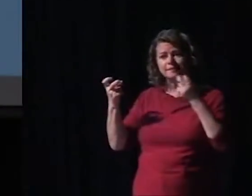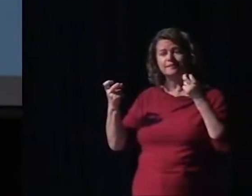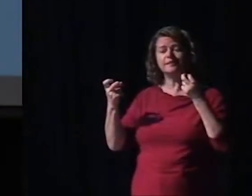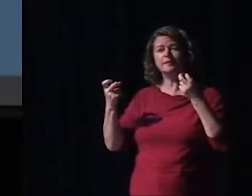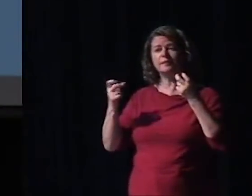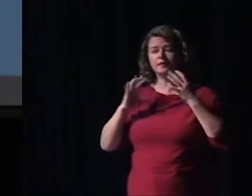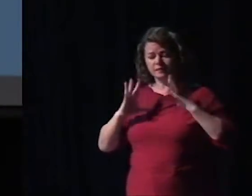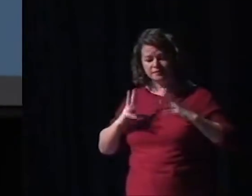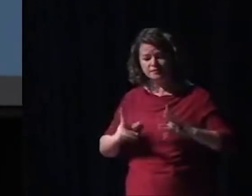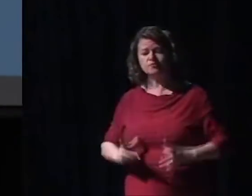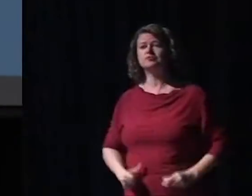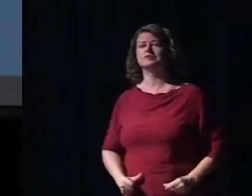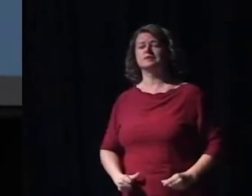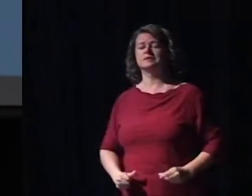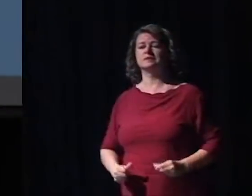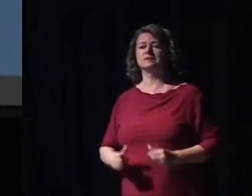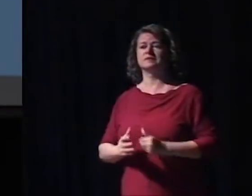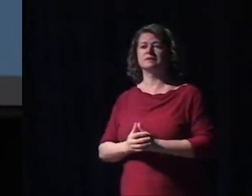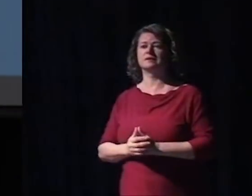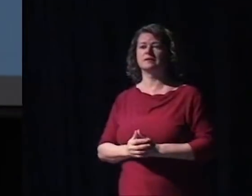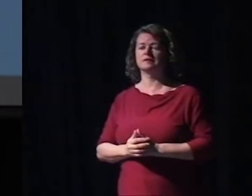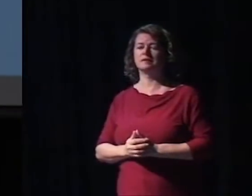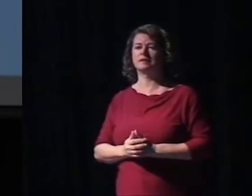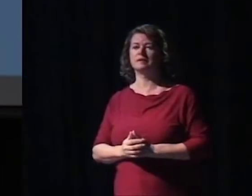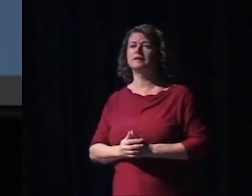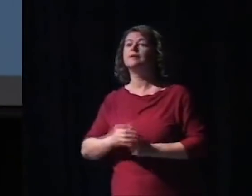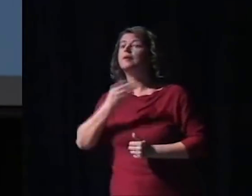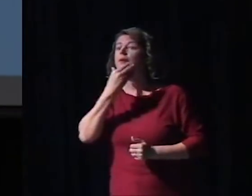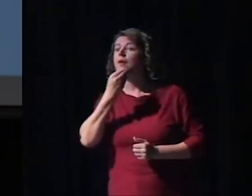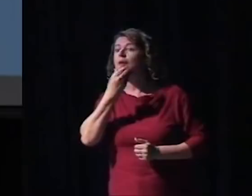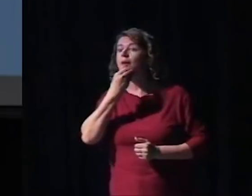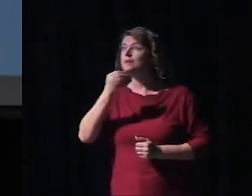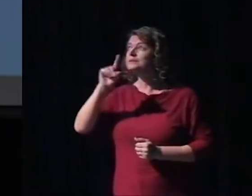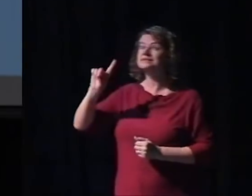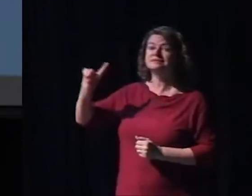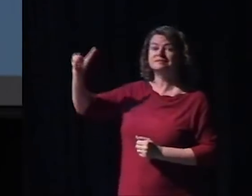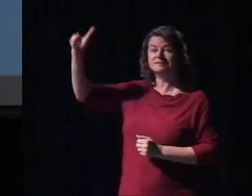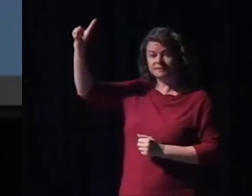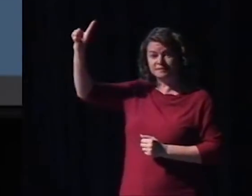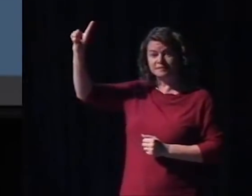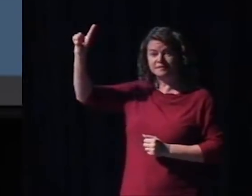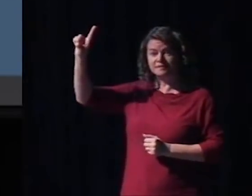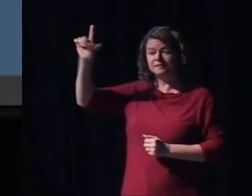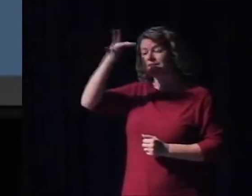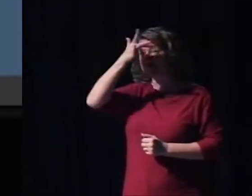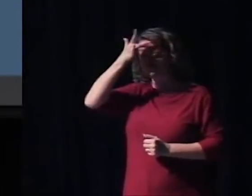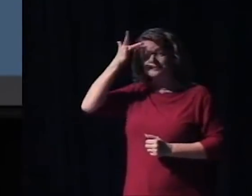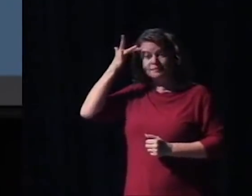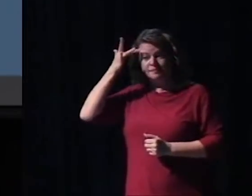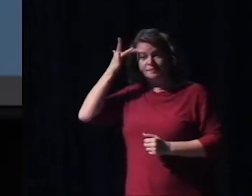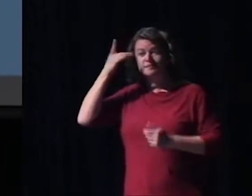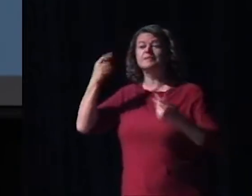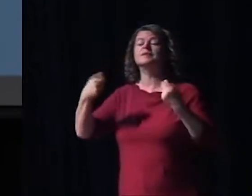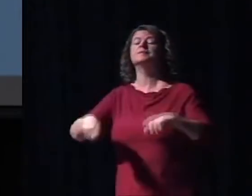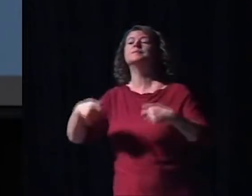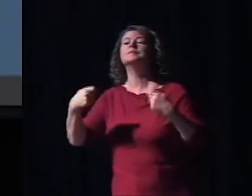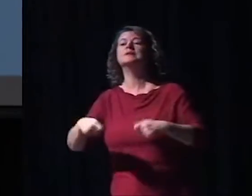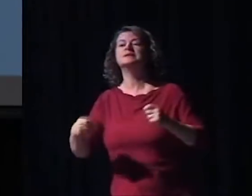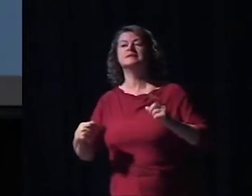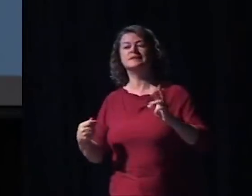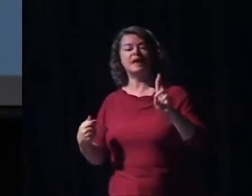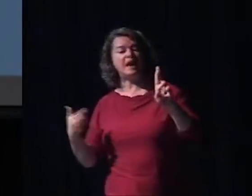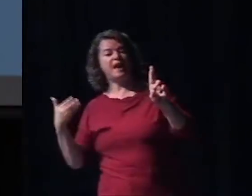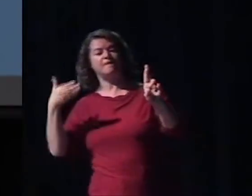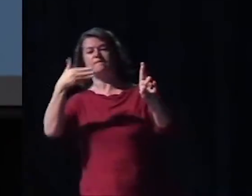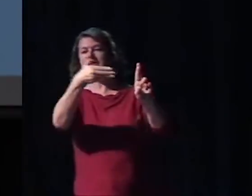santidade. É por isso que a Bíblia diz que o homem de Deus, ele deve ser a referência entre aquilo que é justo e aquilo